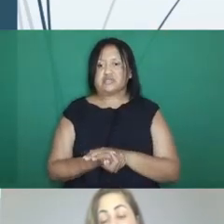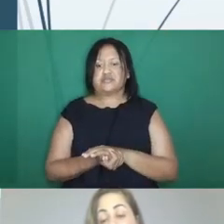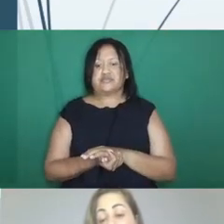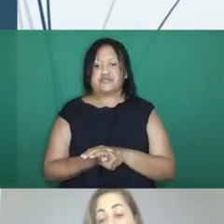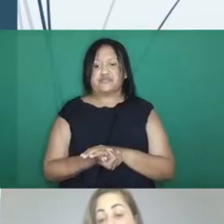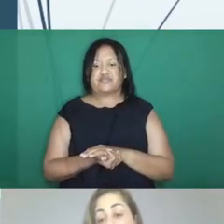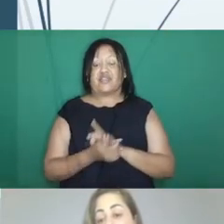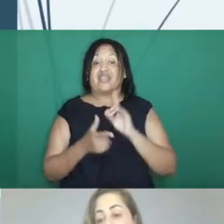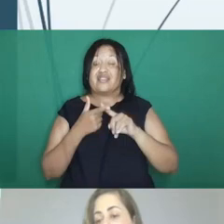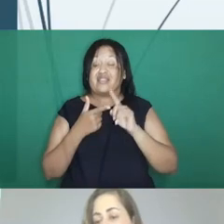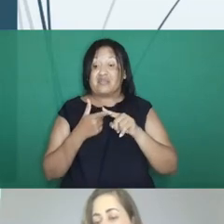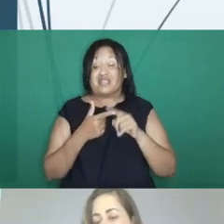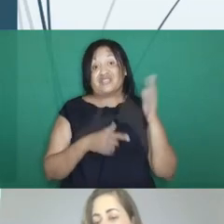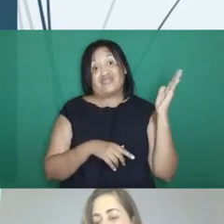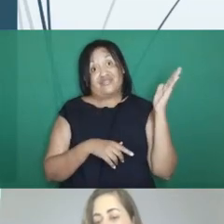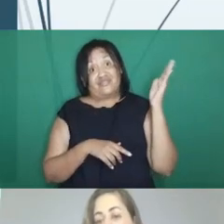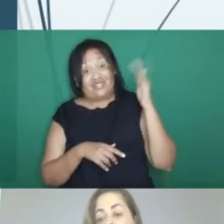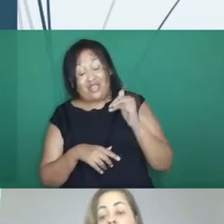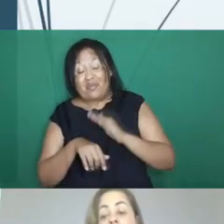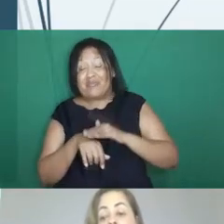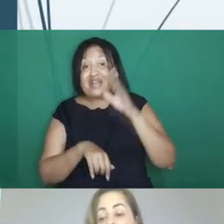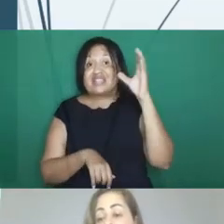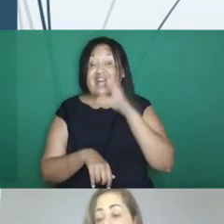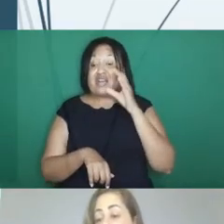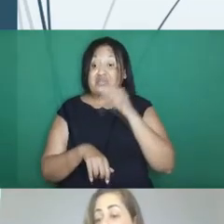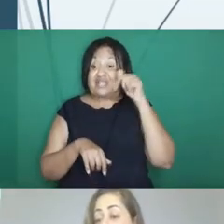né e ainda vieram mais cedo essa semana